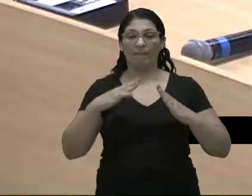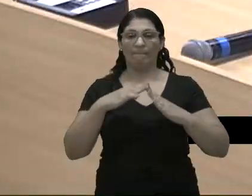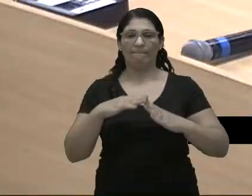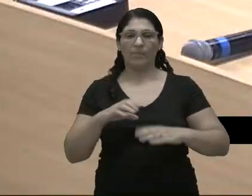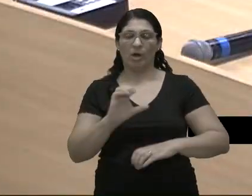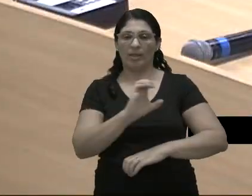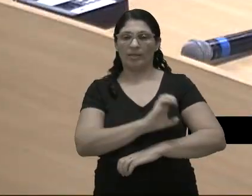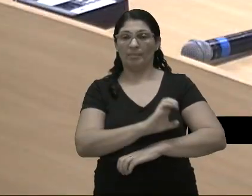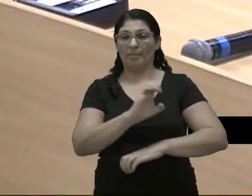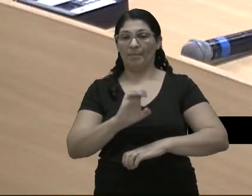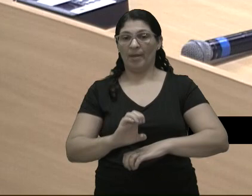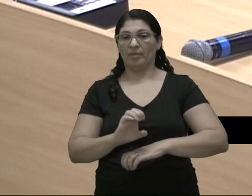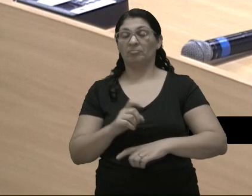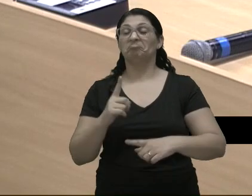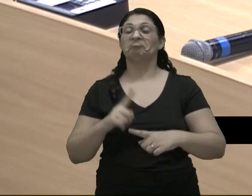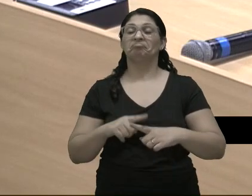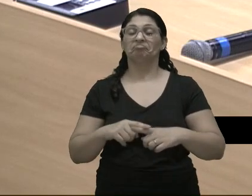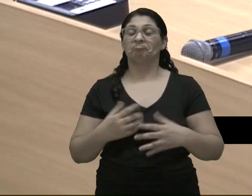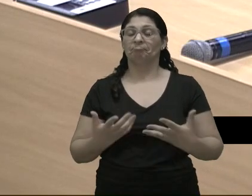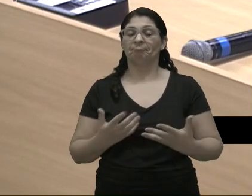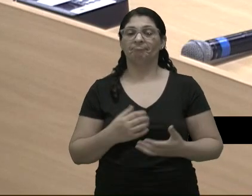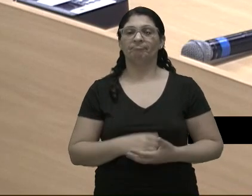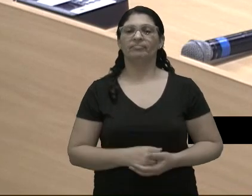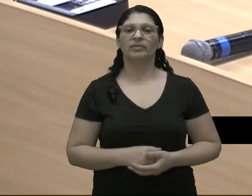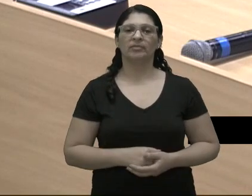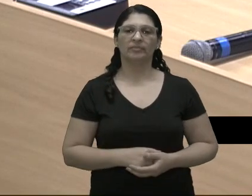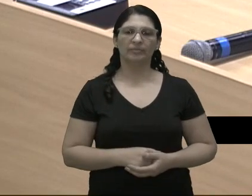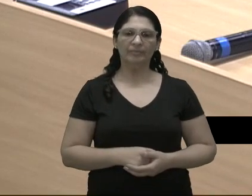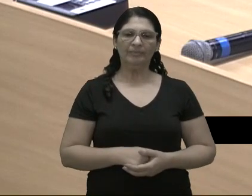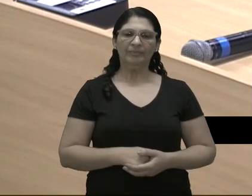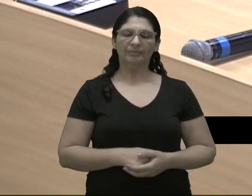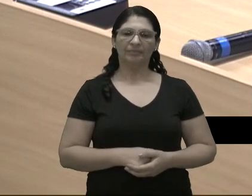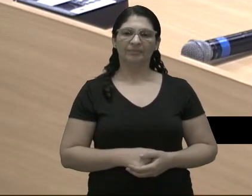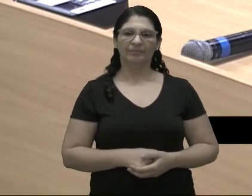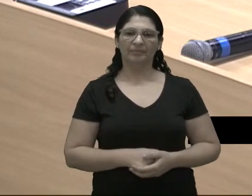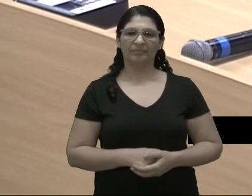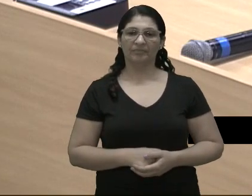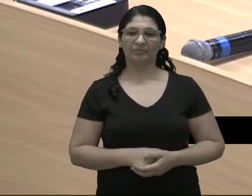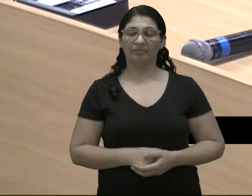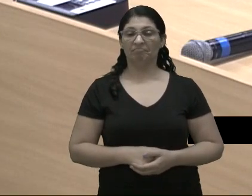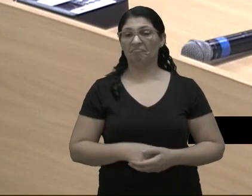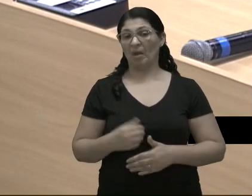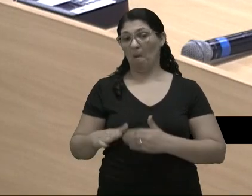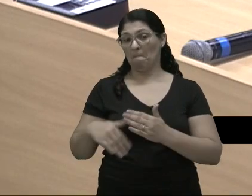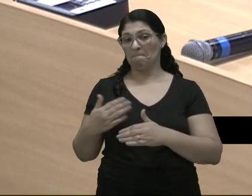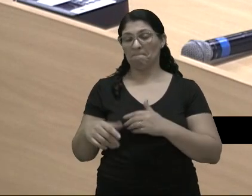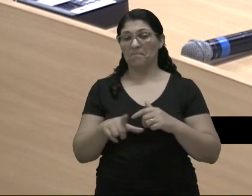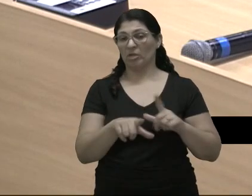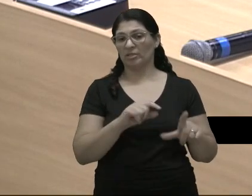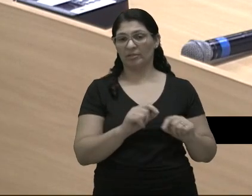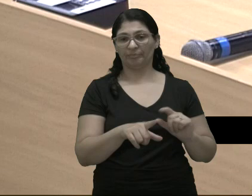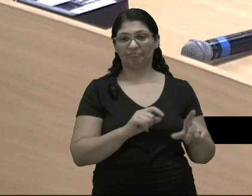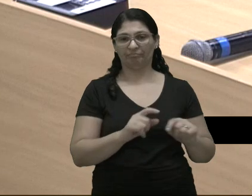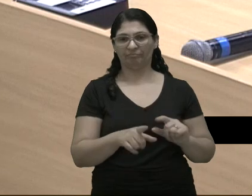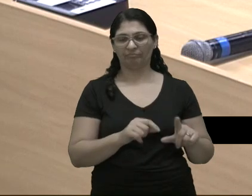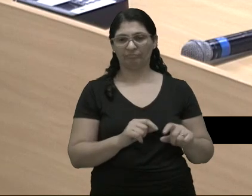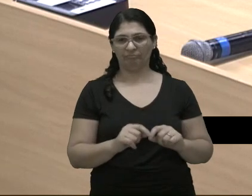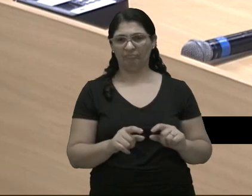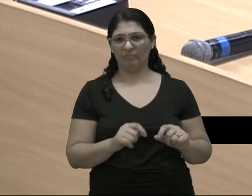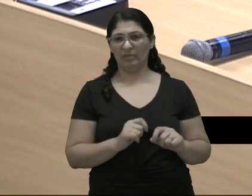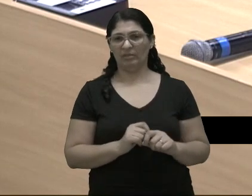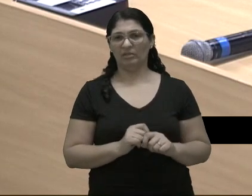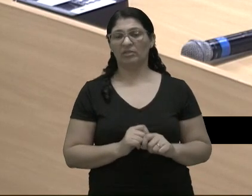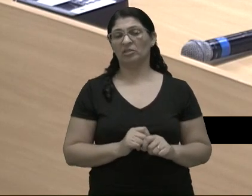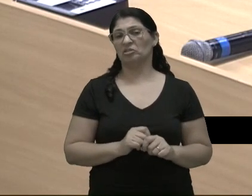Número elevado de pessoas de Tremembé. E se for pelo processo seletivo, senhor vereador, o